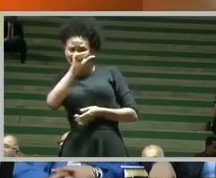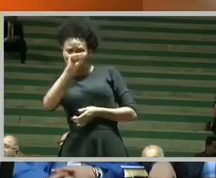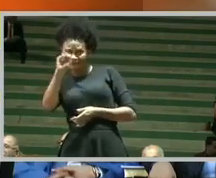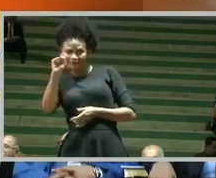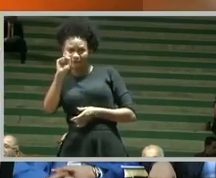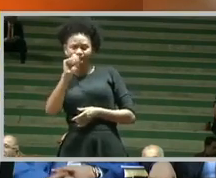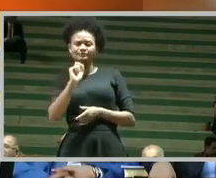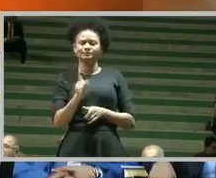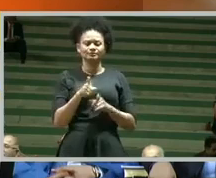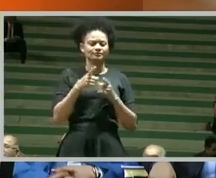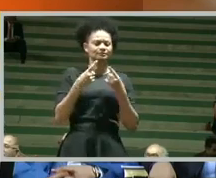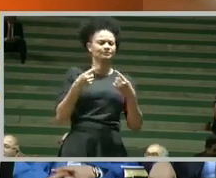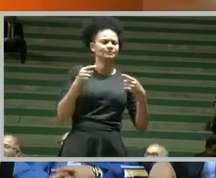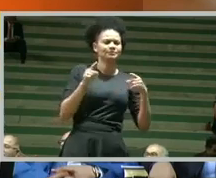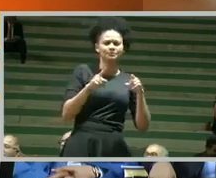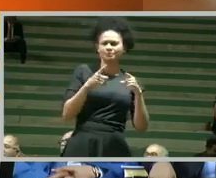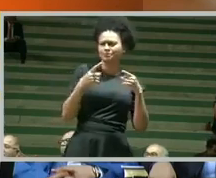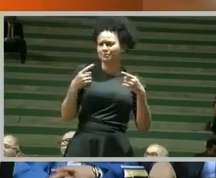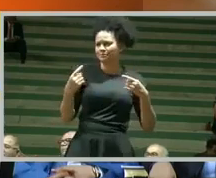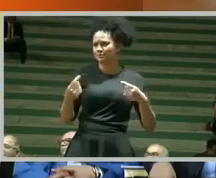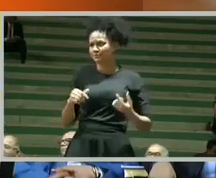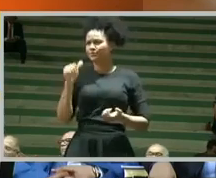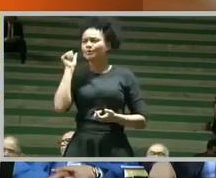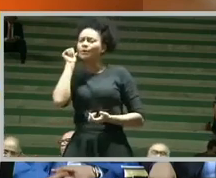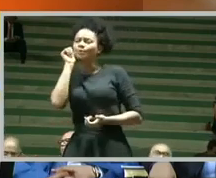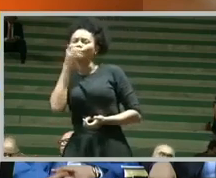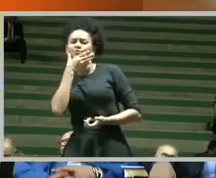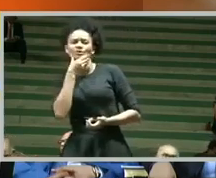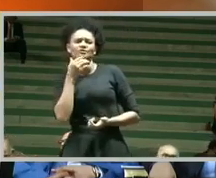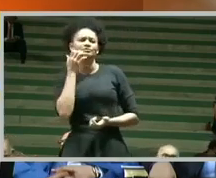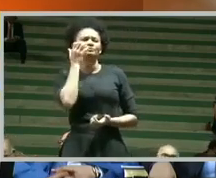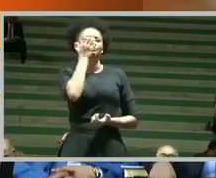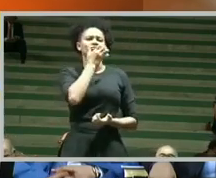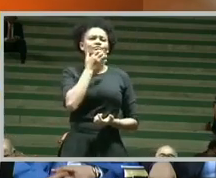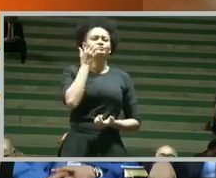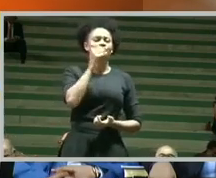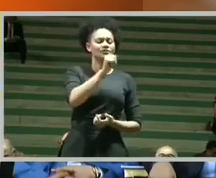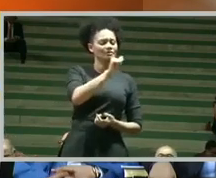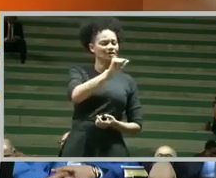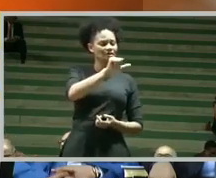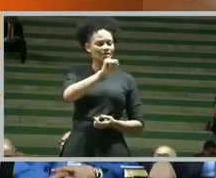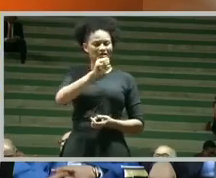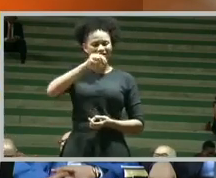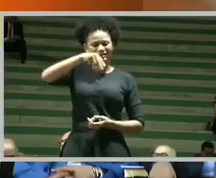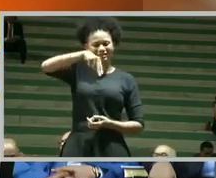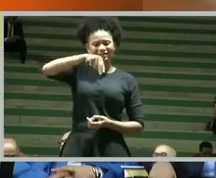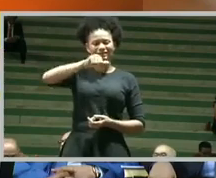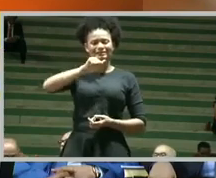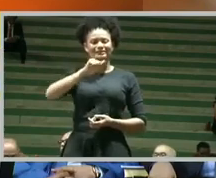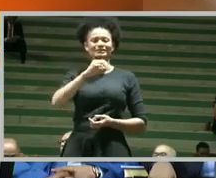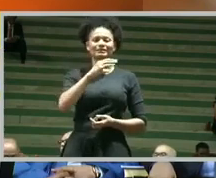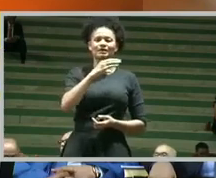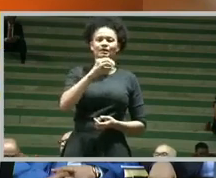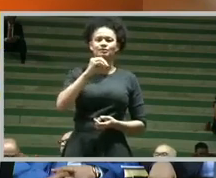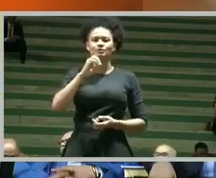os músicos e as musicistas vão saber o que eu vou dizer aqui, as nações seriam em voz